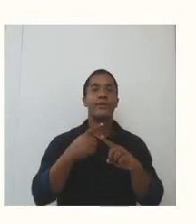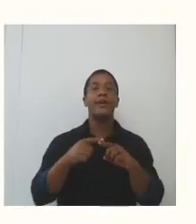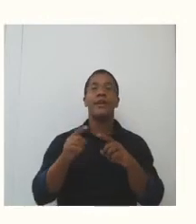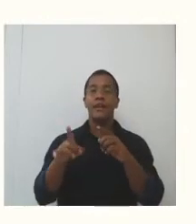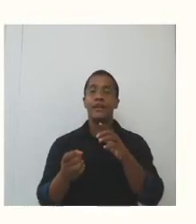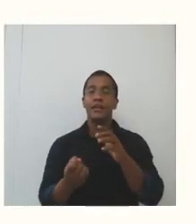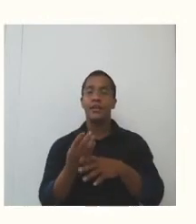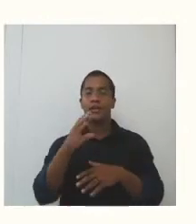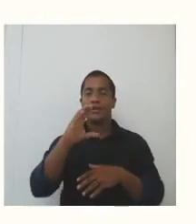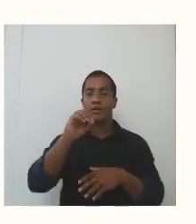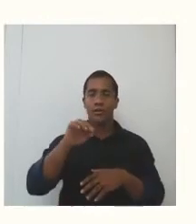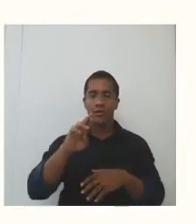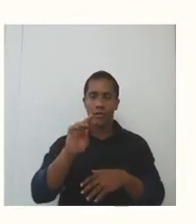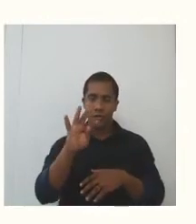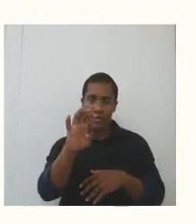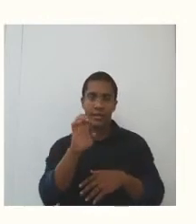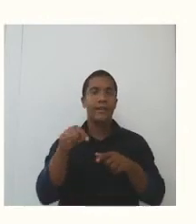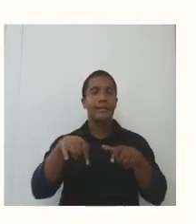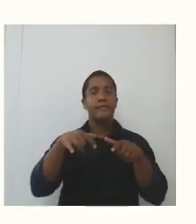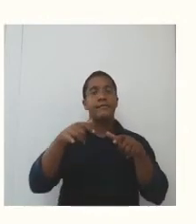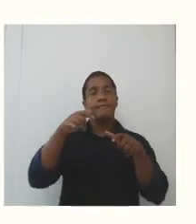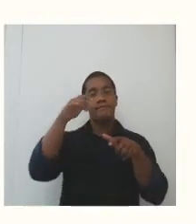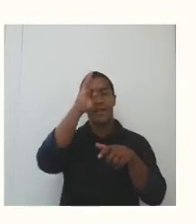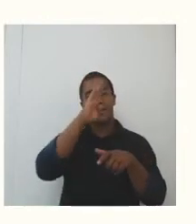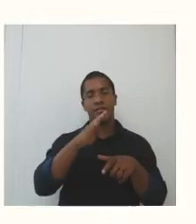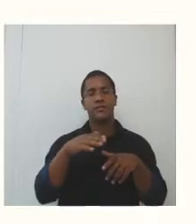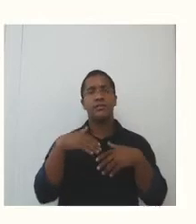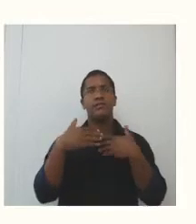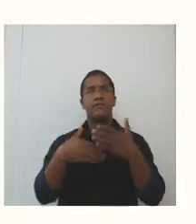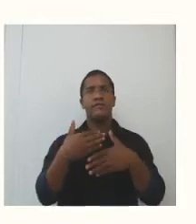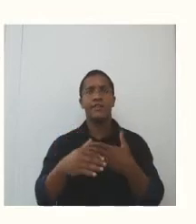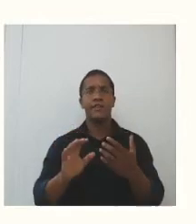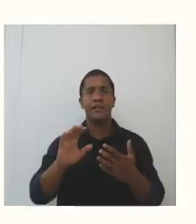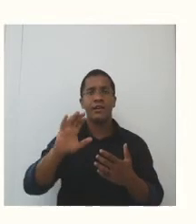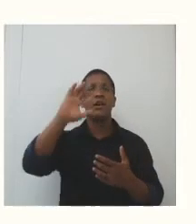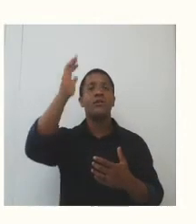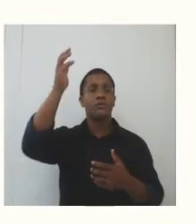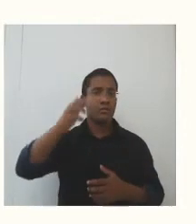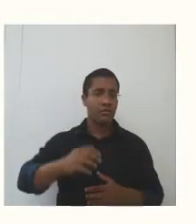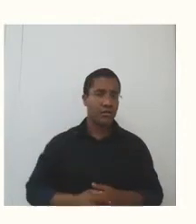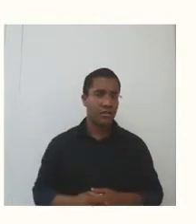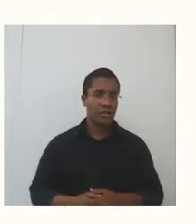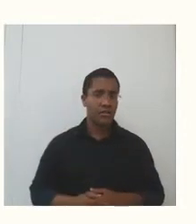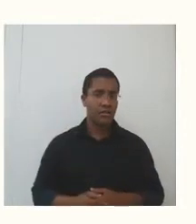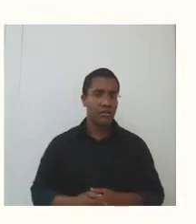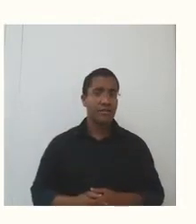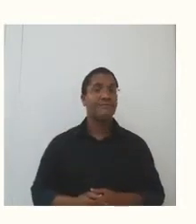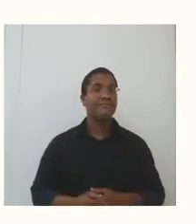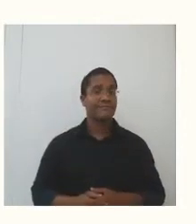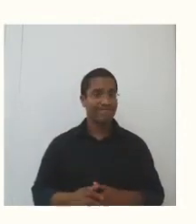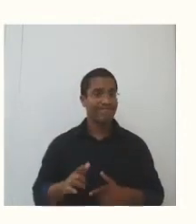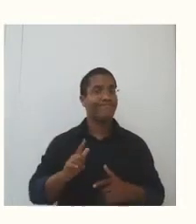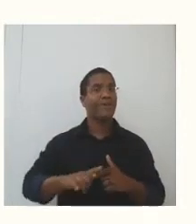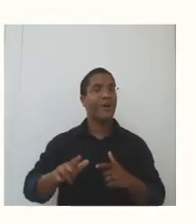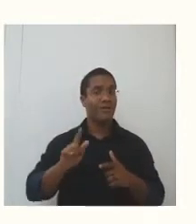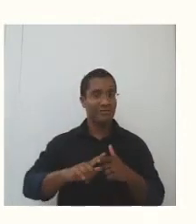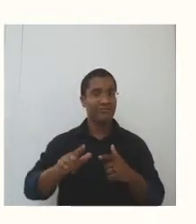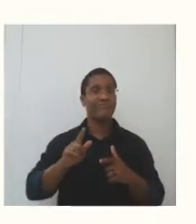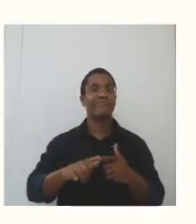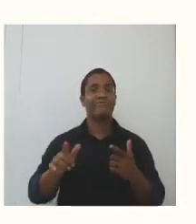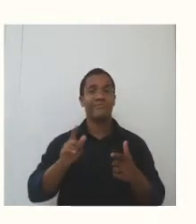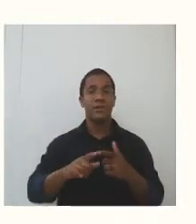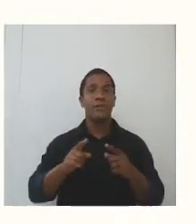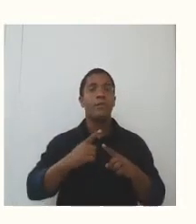Brasil. E aí, gente, vamos ter consequências com o aumento de impostos? Sempre. Sempre. O povo